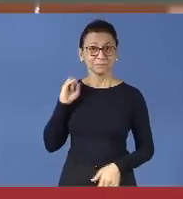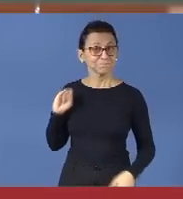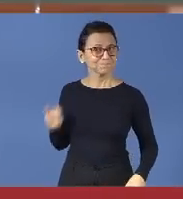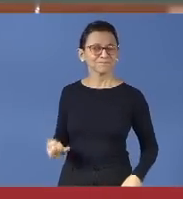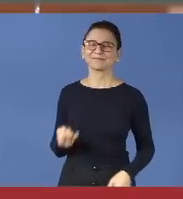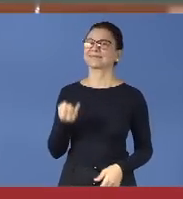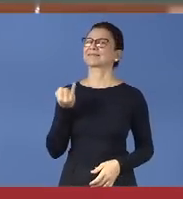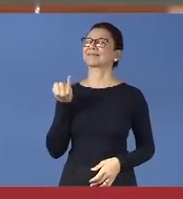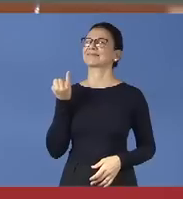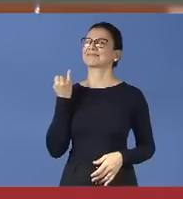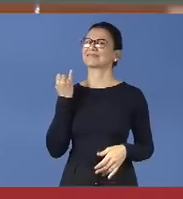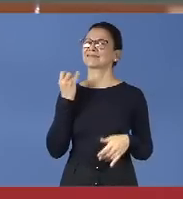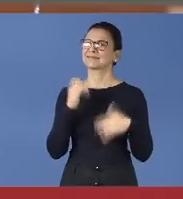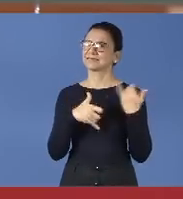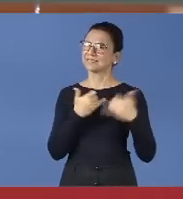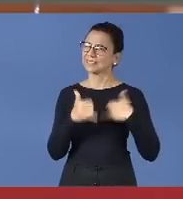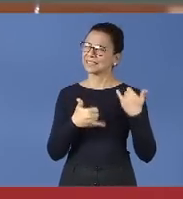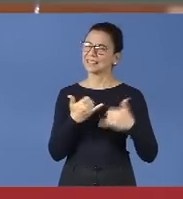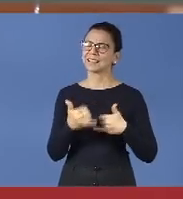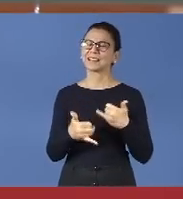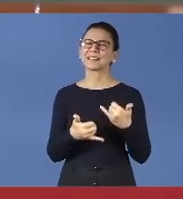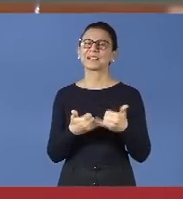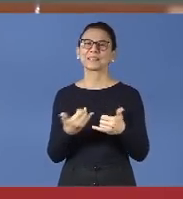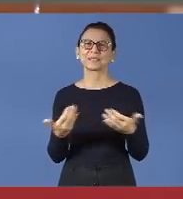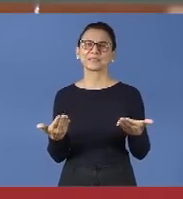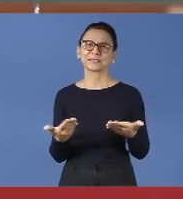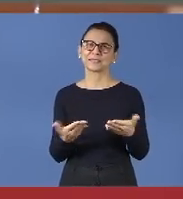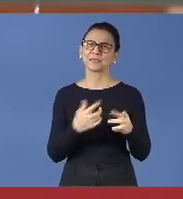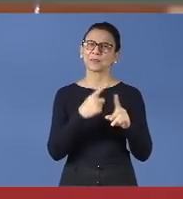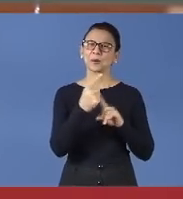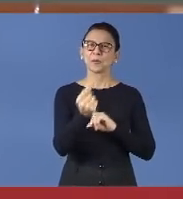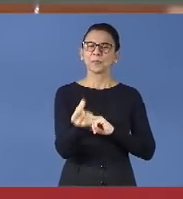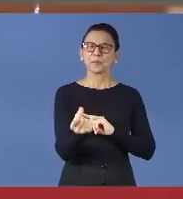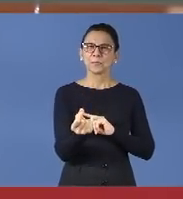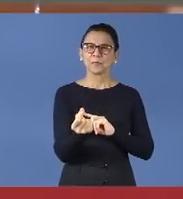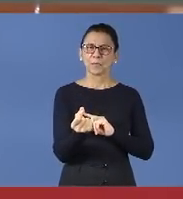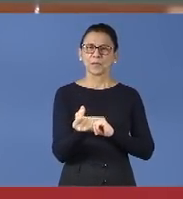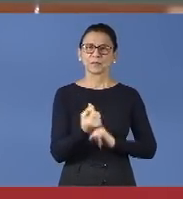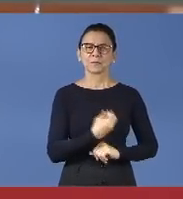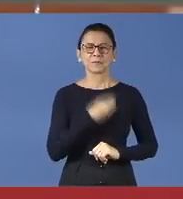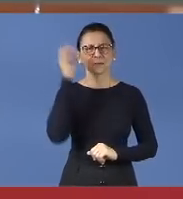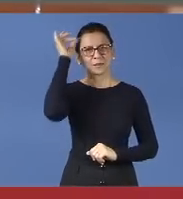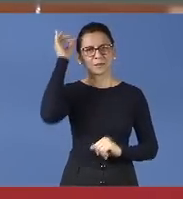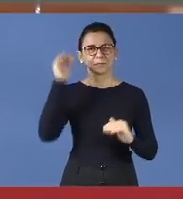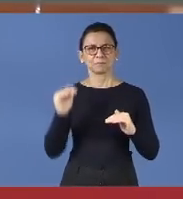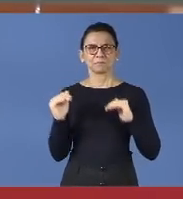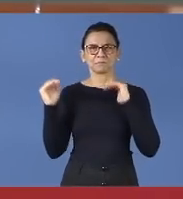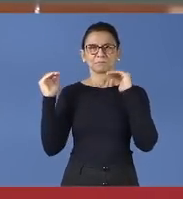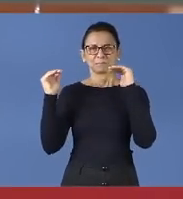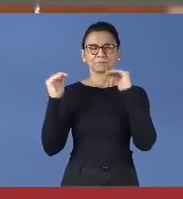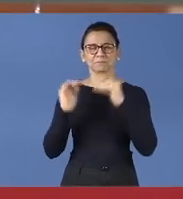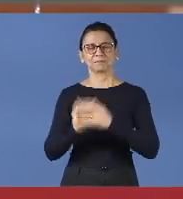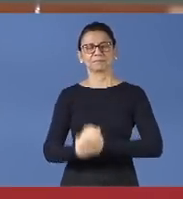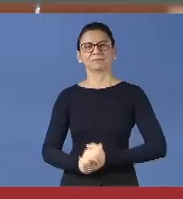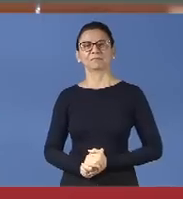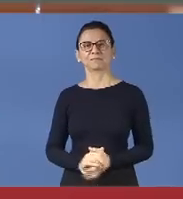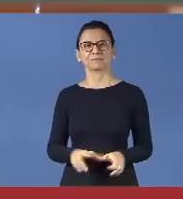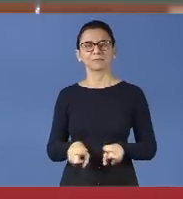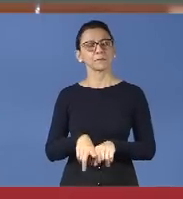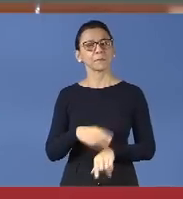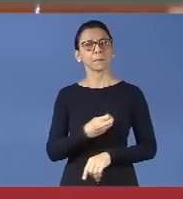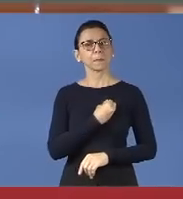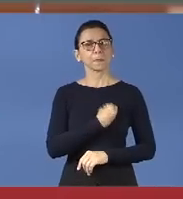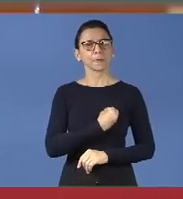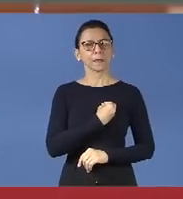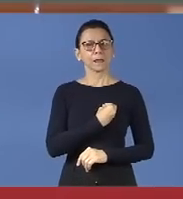máximo possível deste encontro e estão saindo daqui edificadas espiritualmente. Também